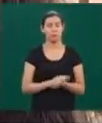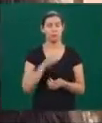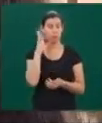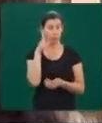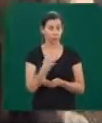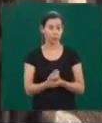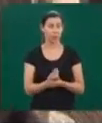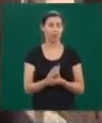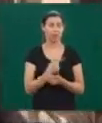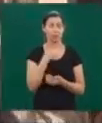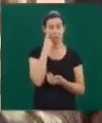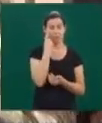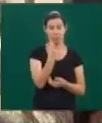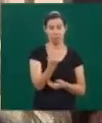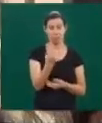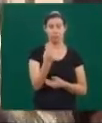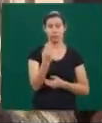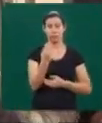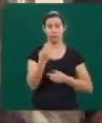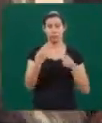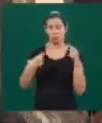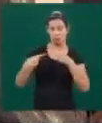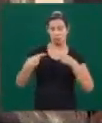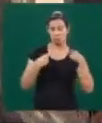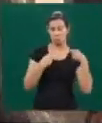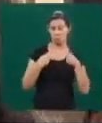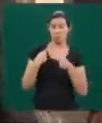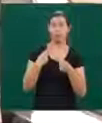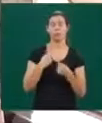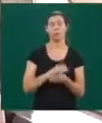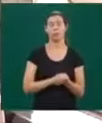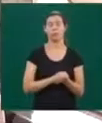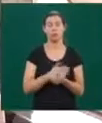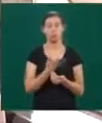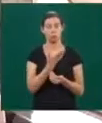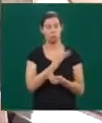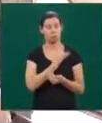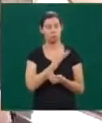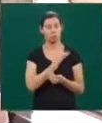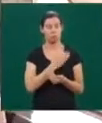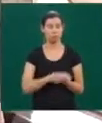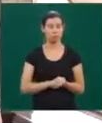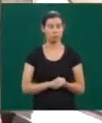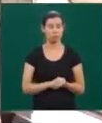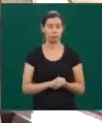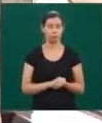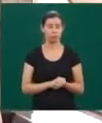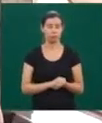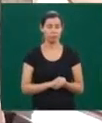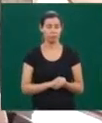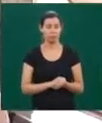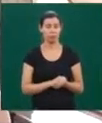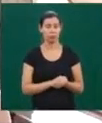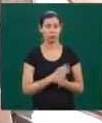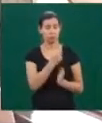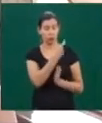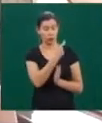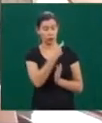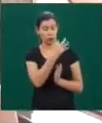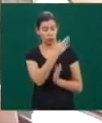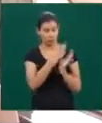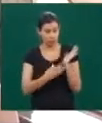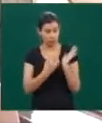pelos colegas. Ela acredita que esse feedback é importante. Esse momento em que você lê o que o outro escreve e também ter